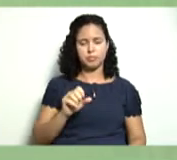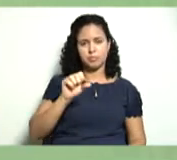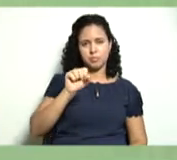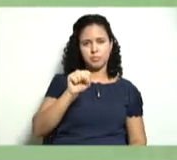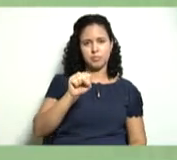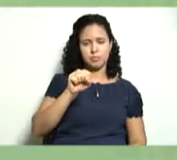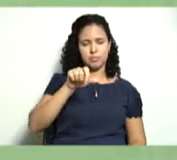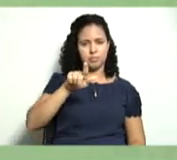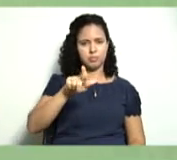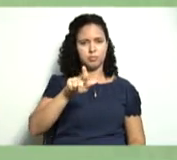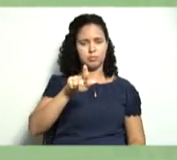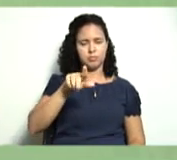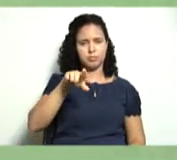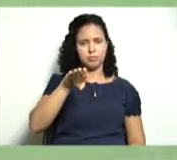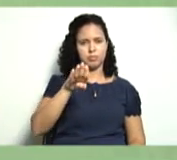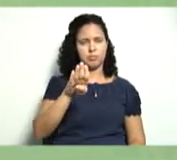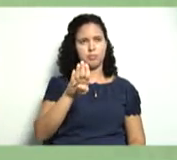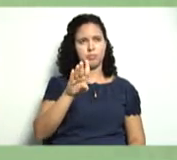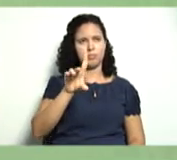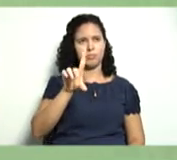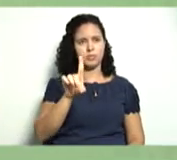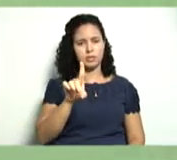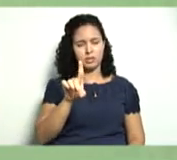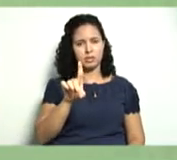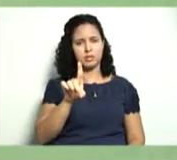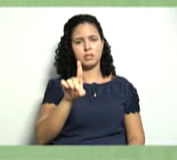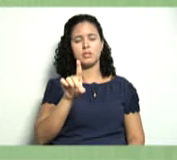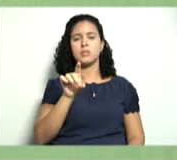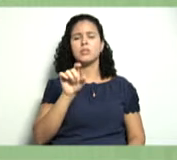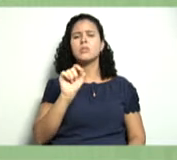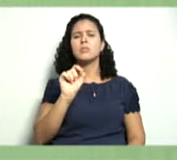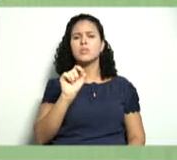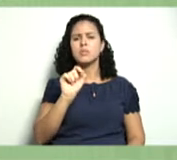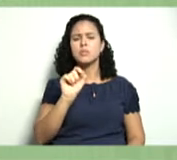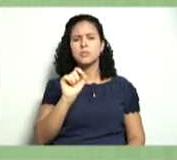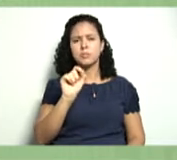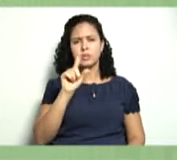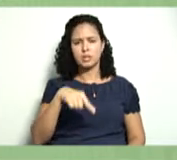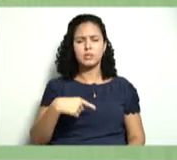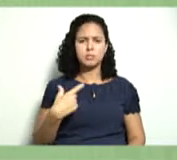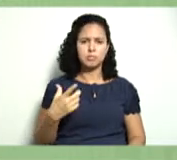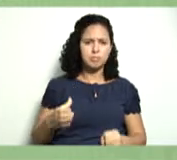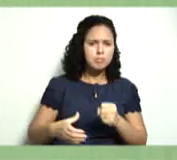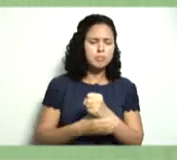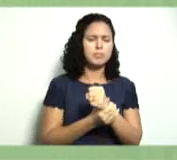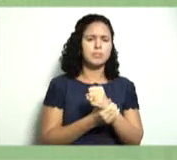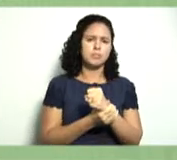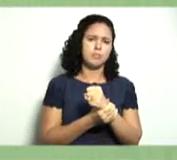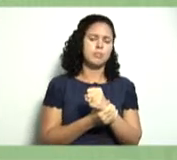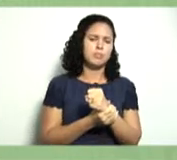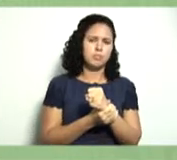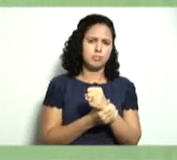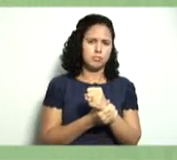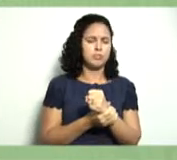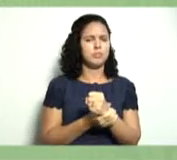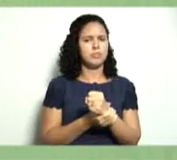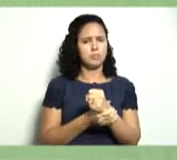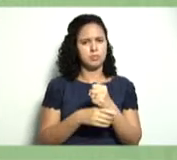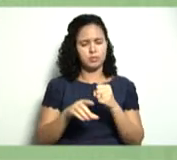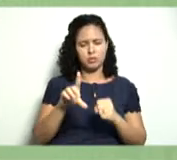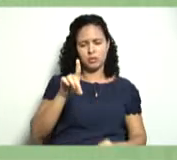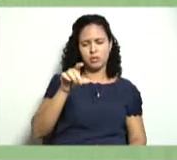é o nosso sistema gerenciador de banco de dados ele garante a consistência dos dados certo